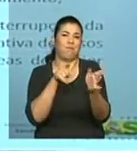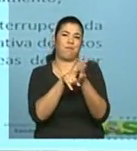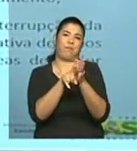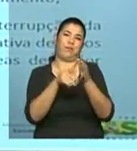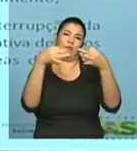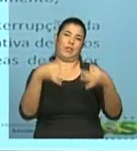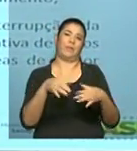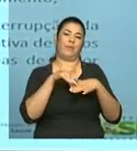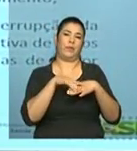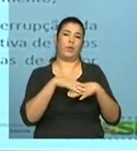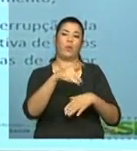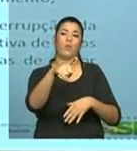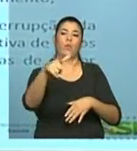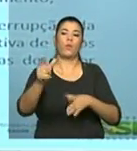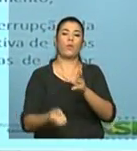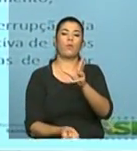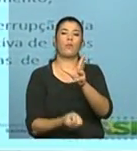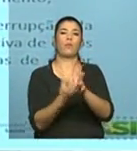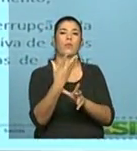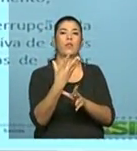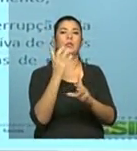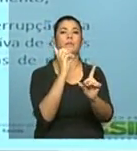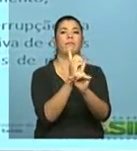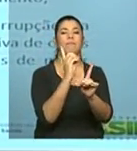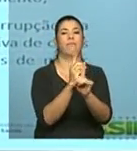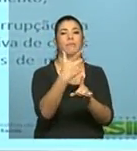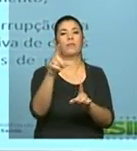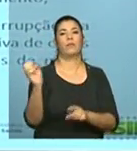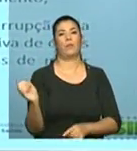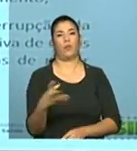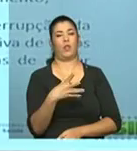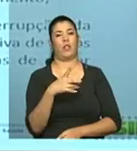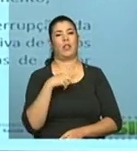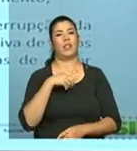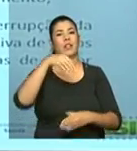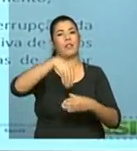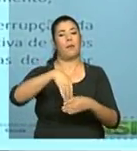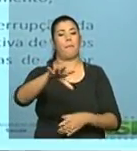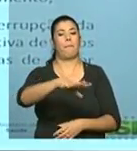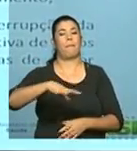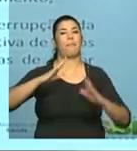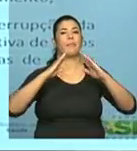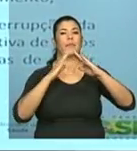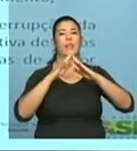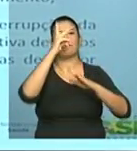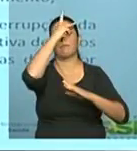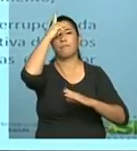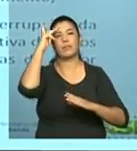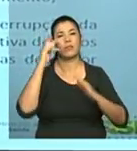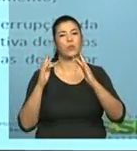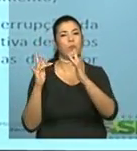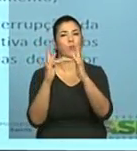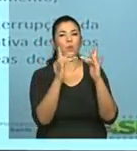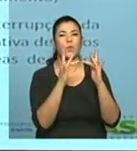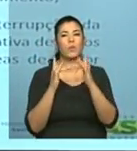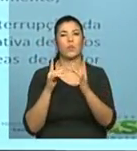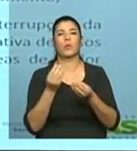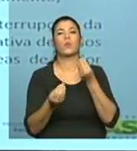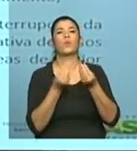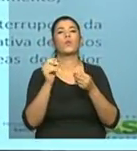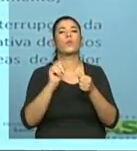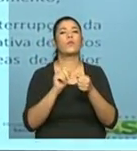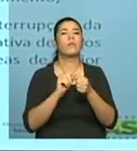maior fonte de novos casos é justamente o meio intradomiciliar, ou seja, o domicílio onde as pessoas convivem de